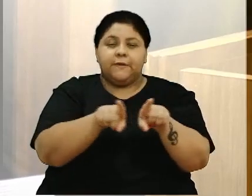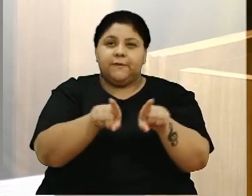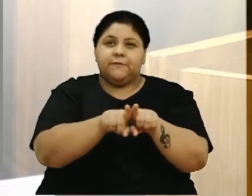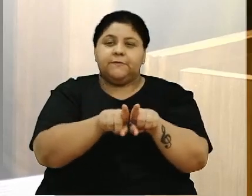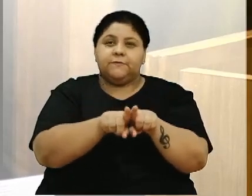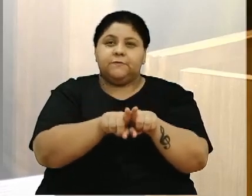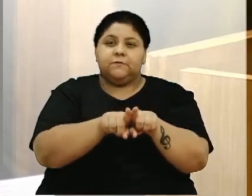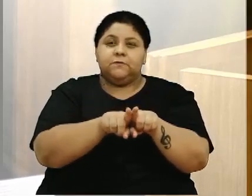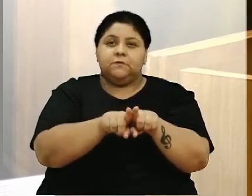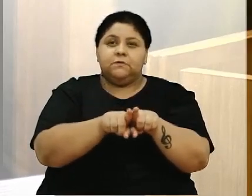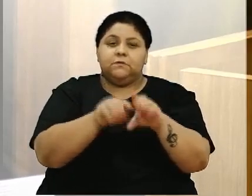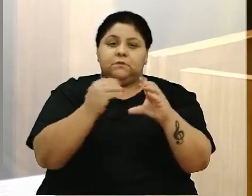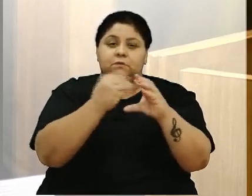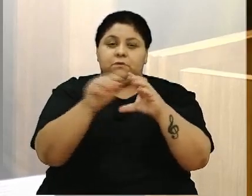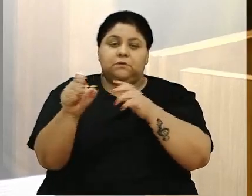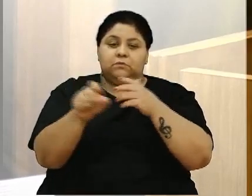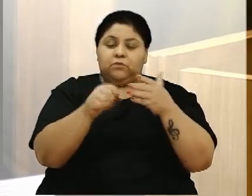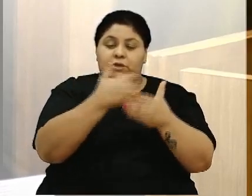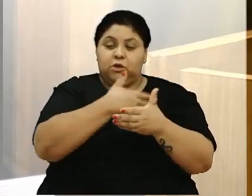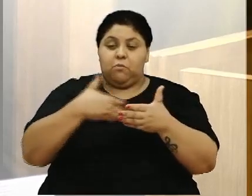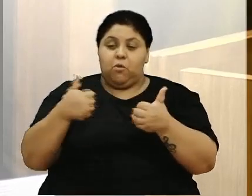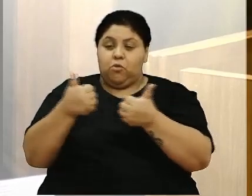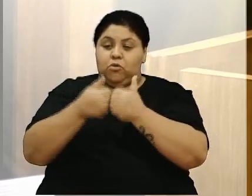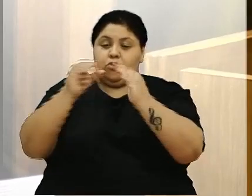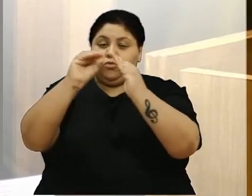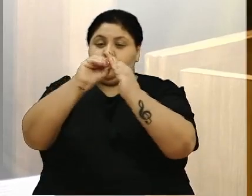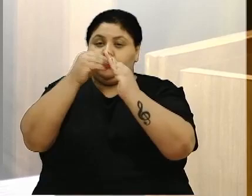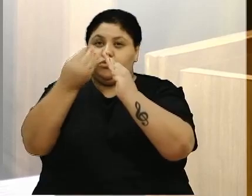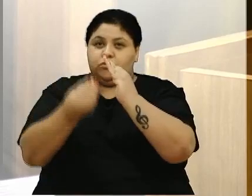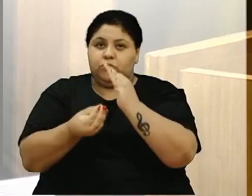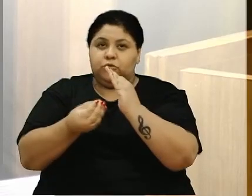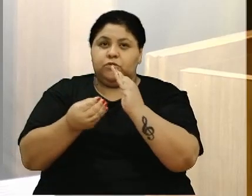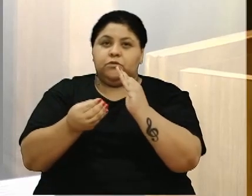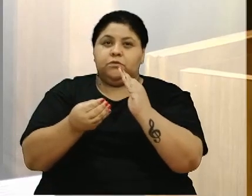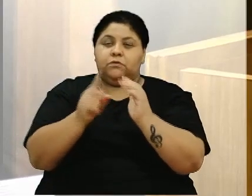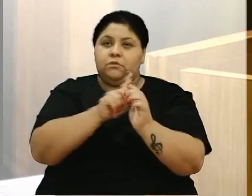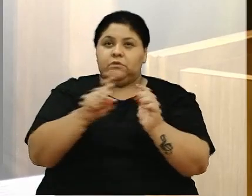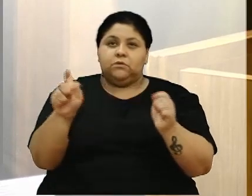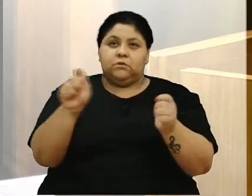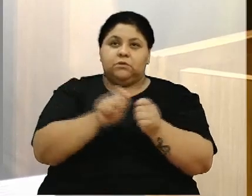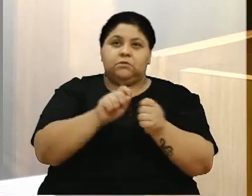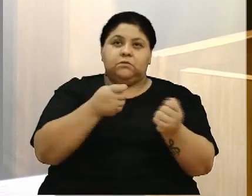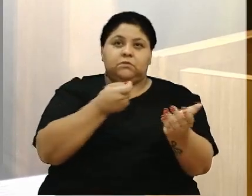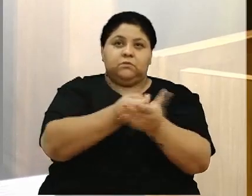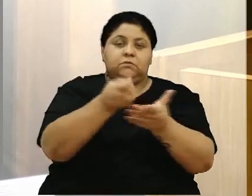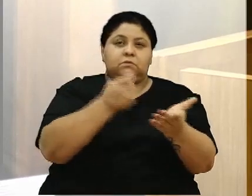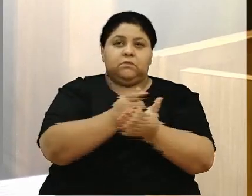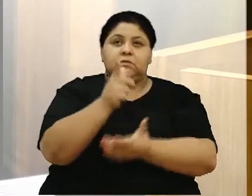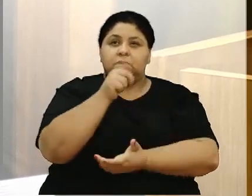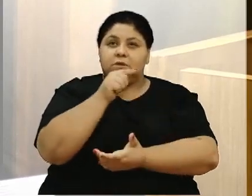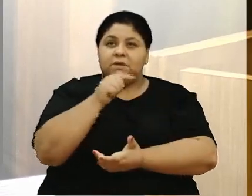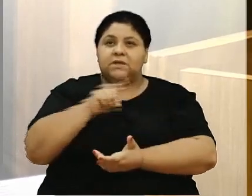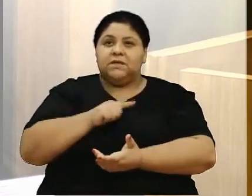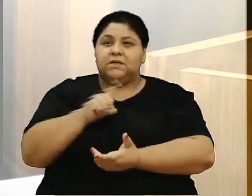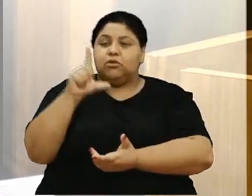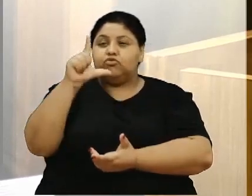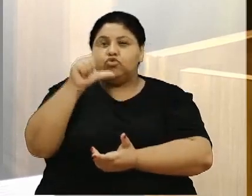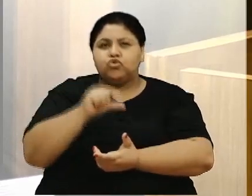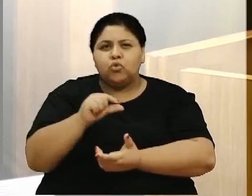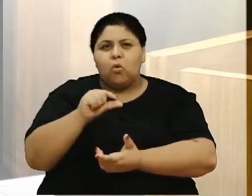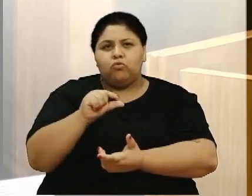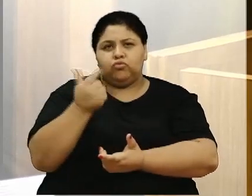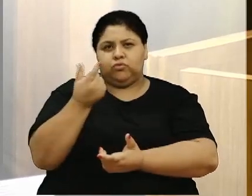do Poder Público junto com o SAMAI, que também não faça a cobrança da água, dê um desconto da cobrança de